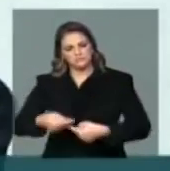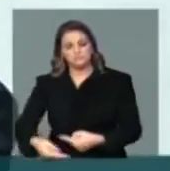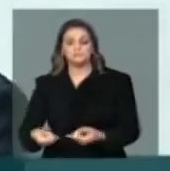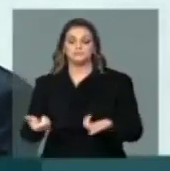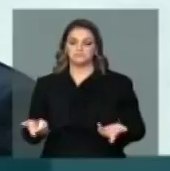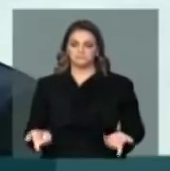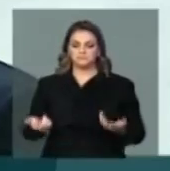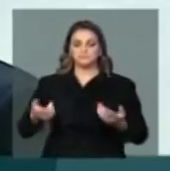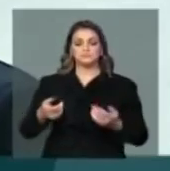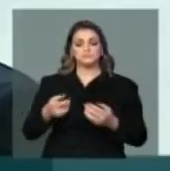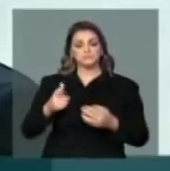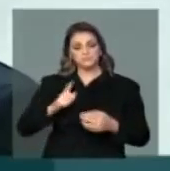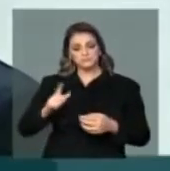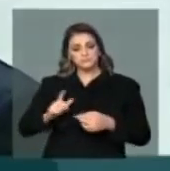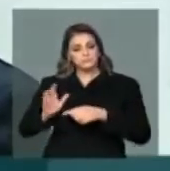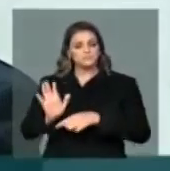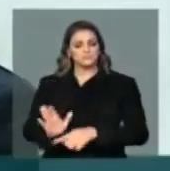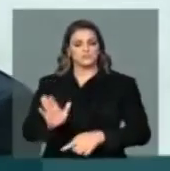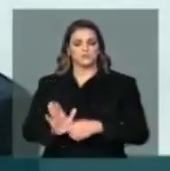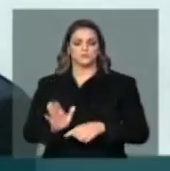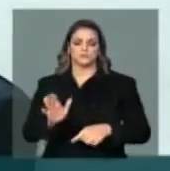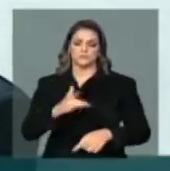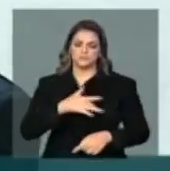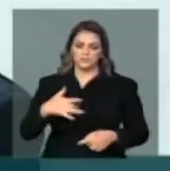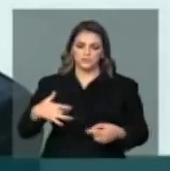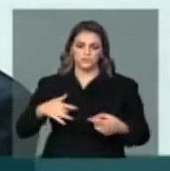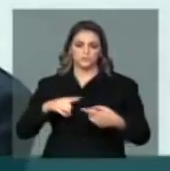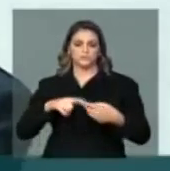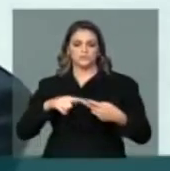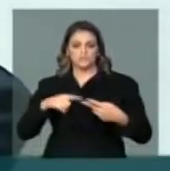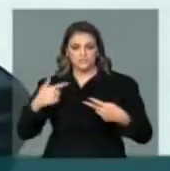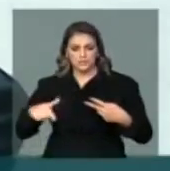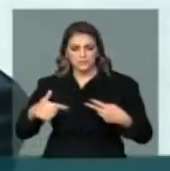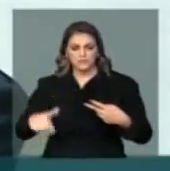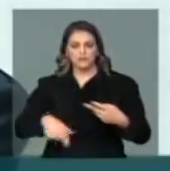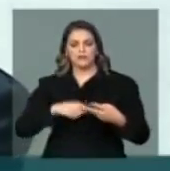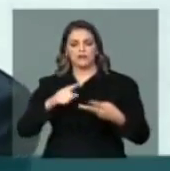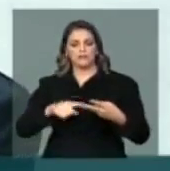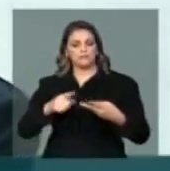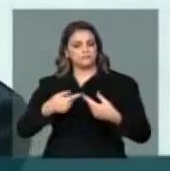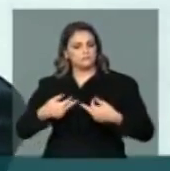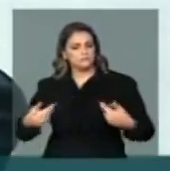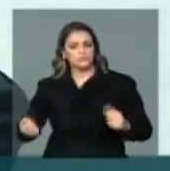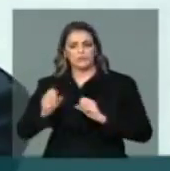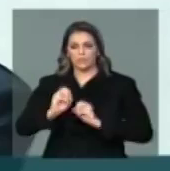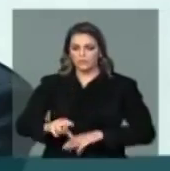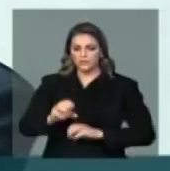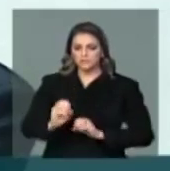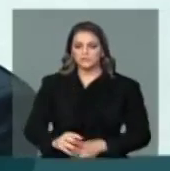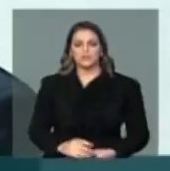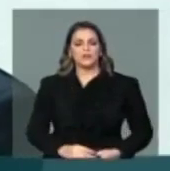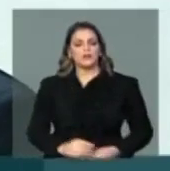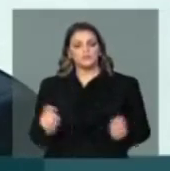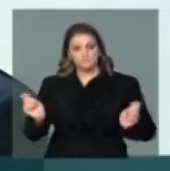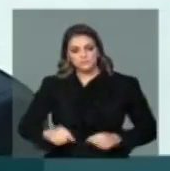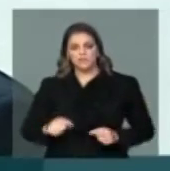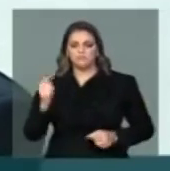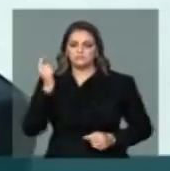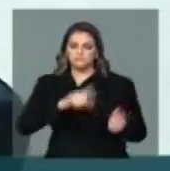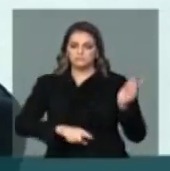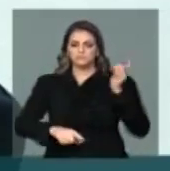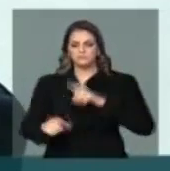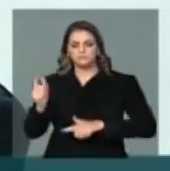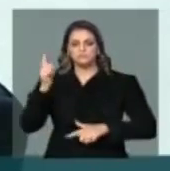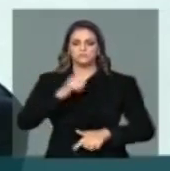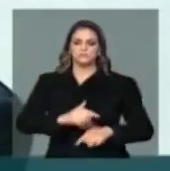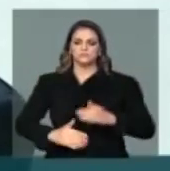educação, trabalho, saúde, que nessa transversalidade nos permite, portanto, ir avançando em algumas